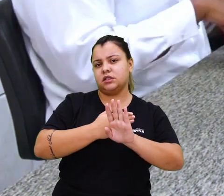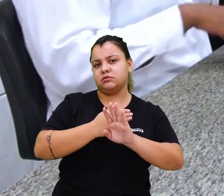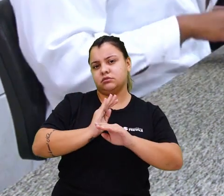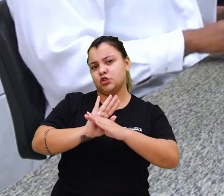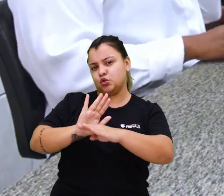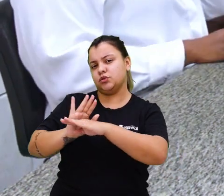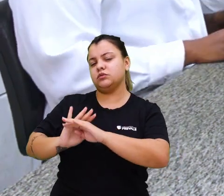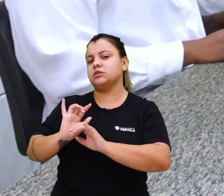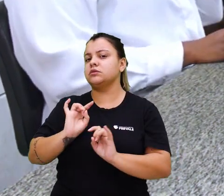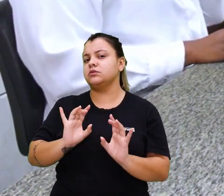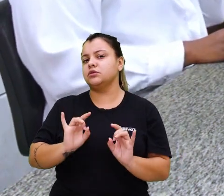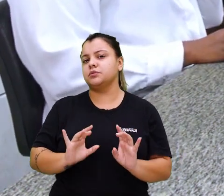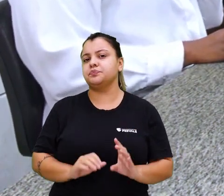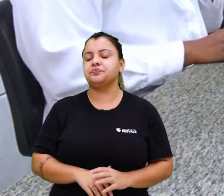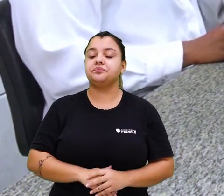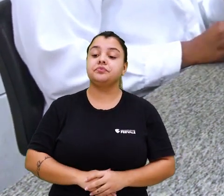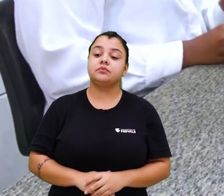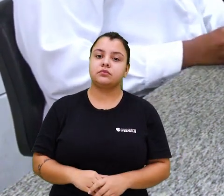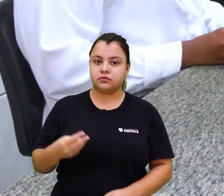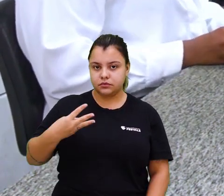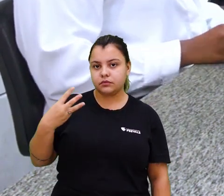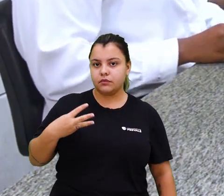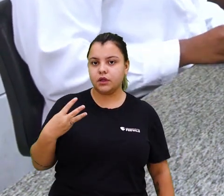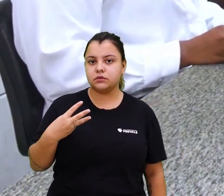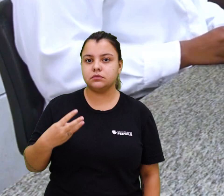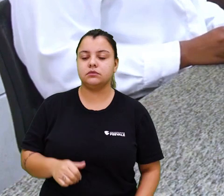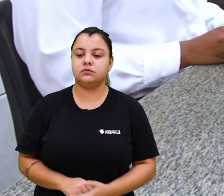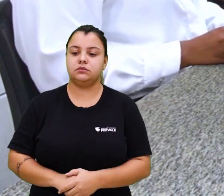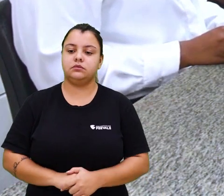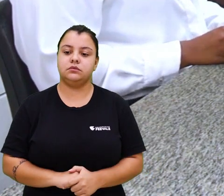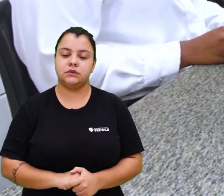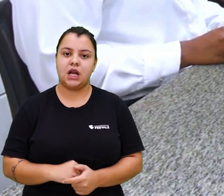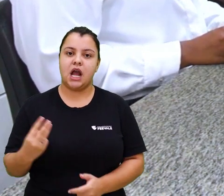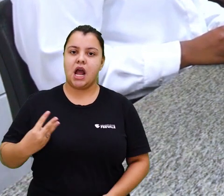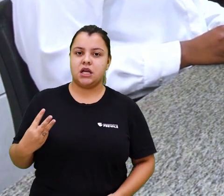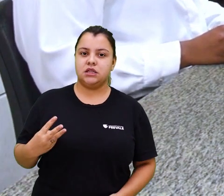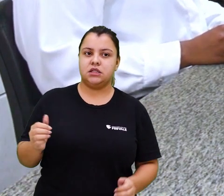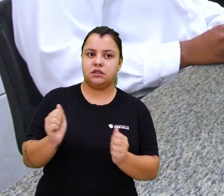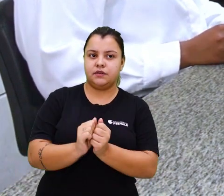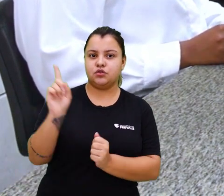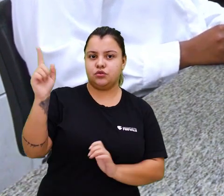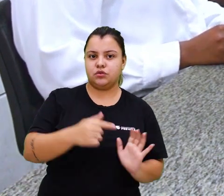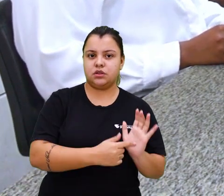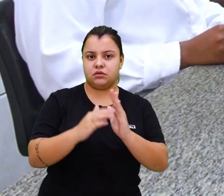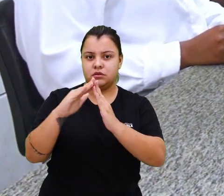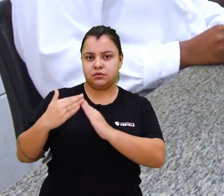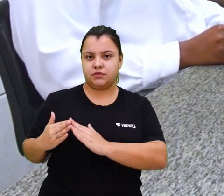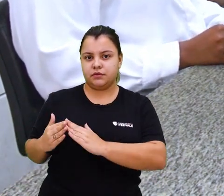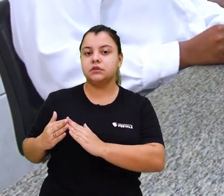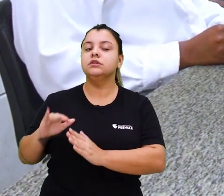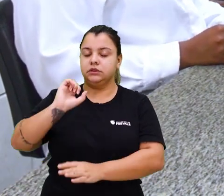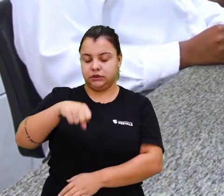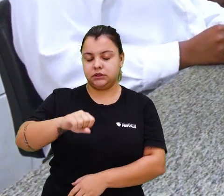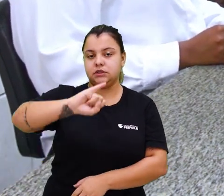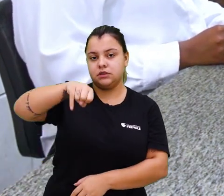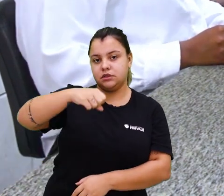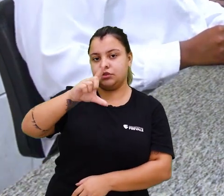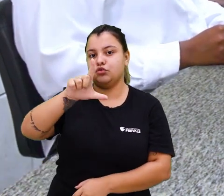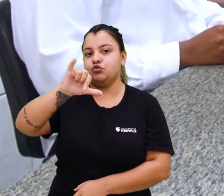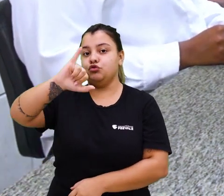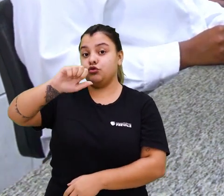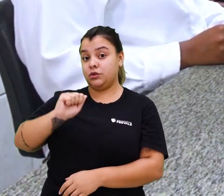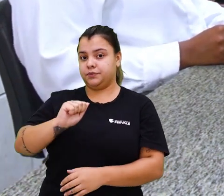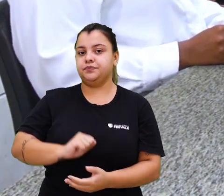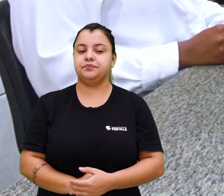stand by exatamente uhum nós somos três a terceira é aquela que tava lá no no Expo favela com vocês né a gente se encontrou no Expo